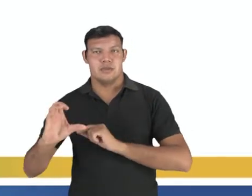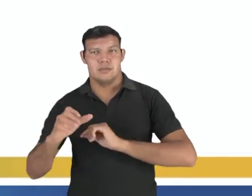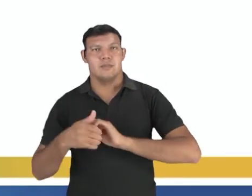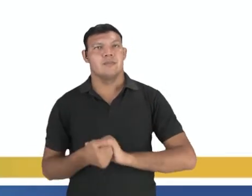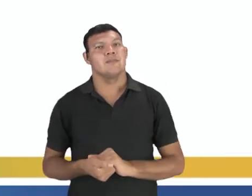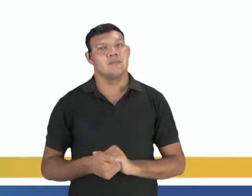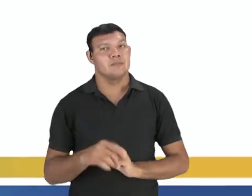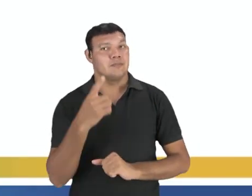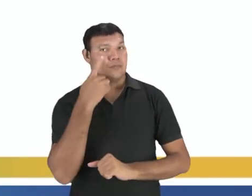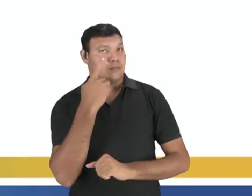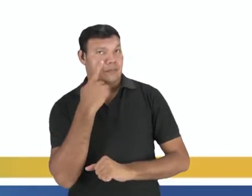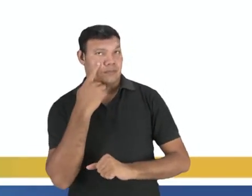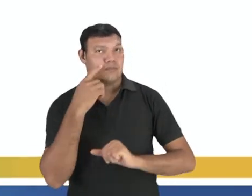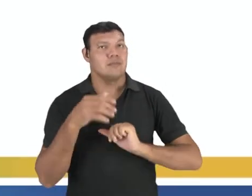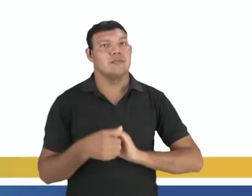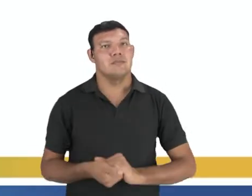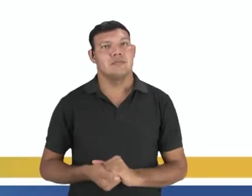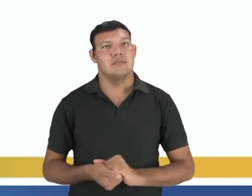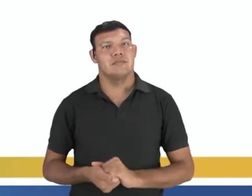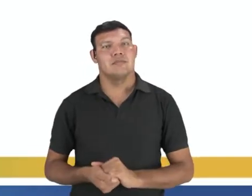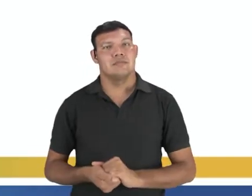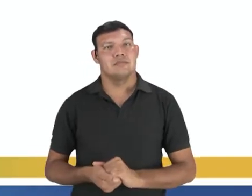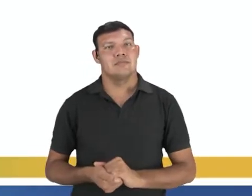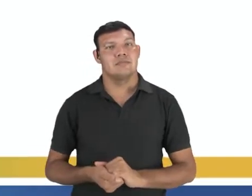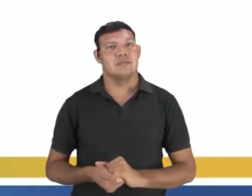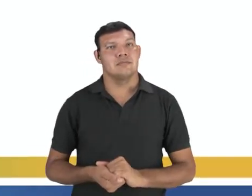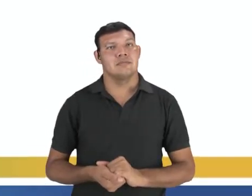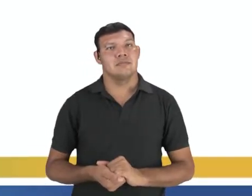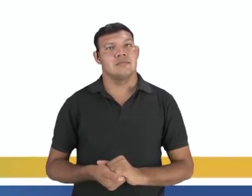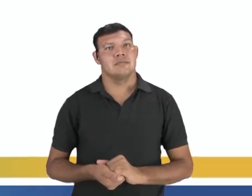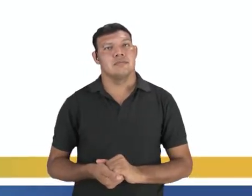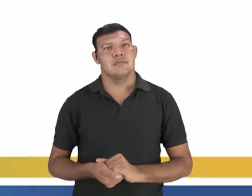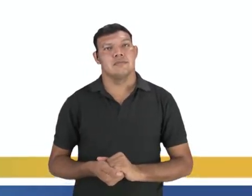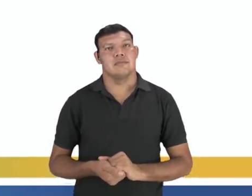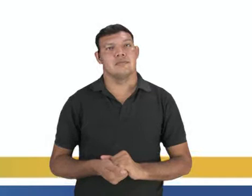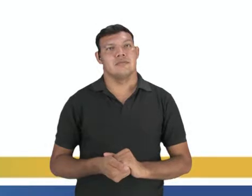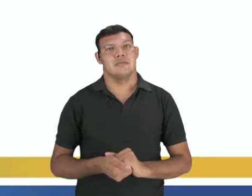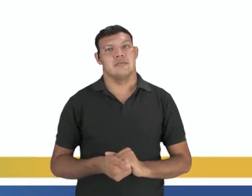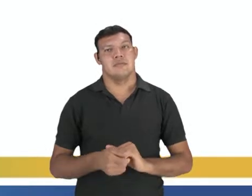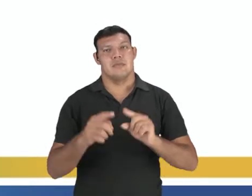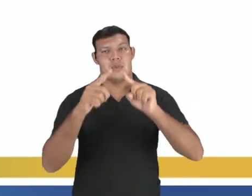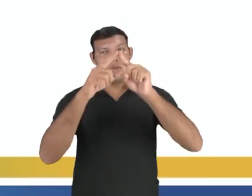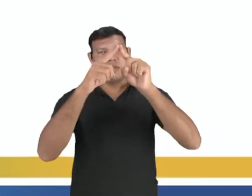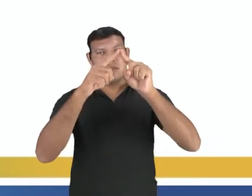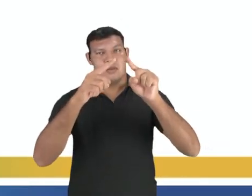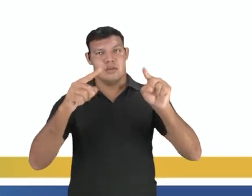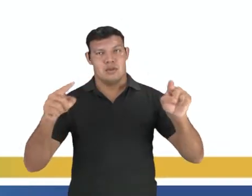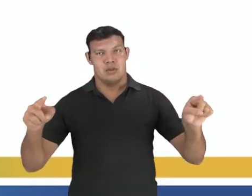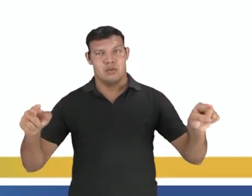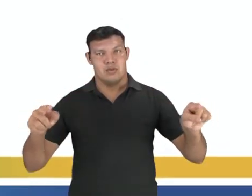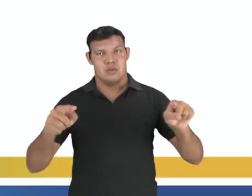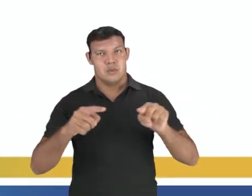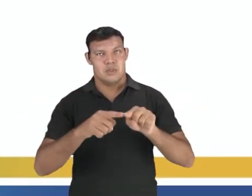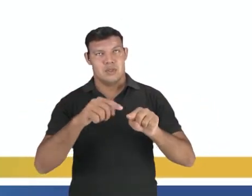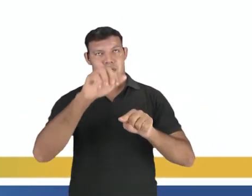aí, ó, é igual ao lado x. Traçar a altura entre o